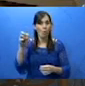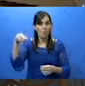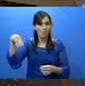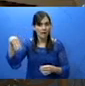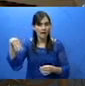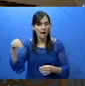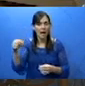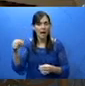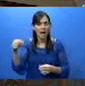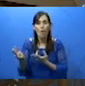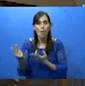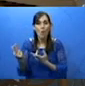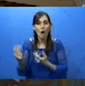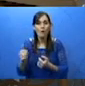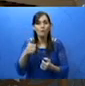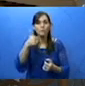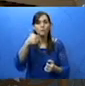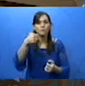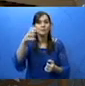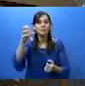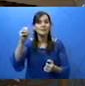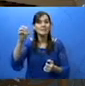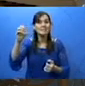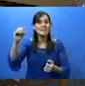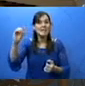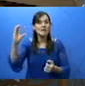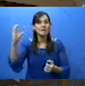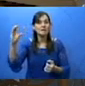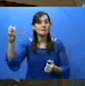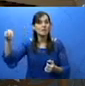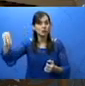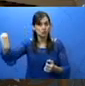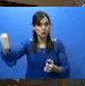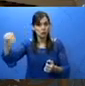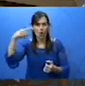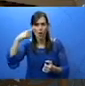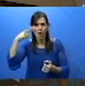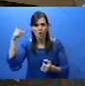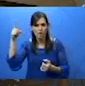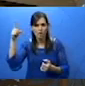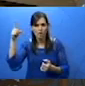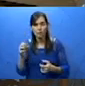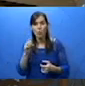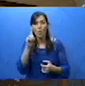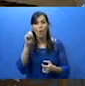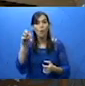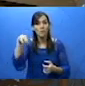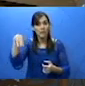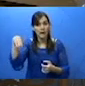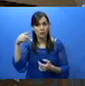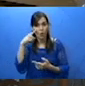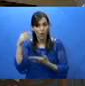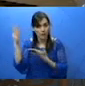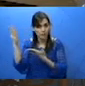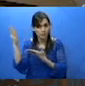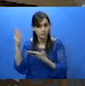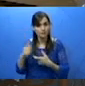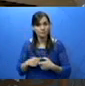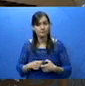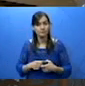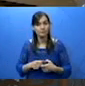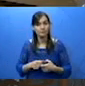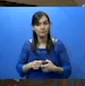100 centímetros. Vamos ver aqui na trena. Ó, aqui nós temos 1 metro. E é o mesmo